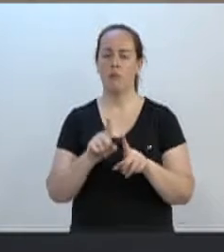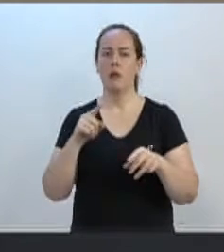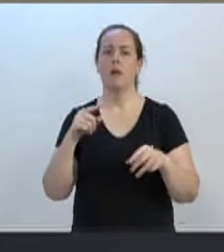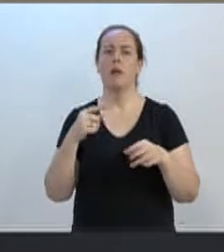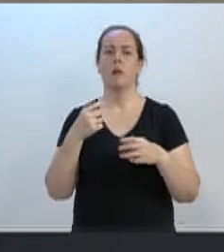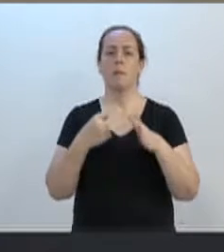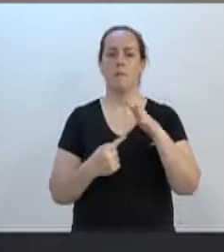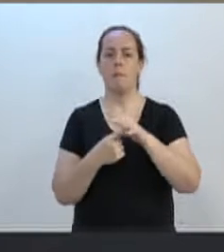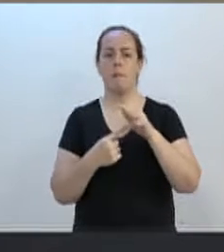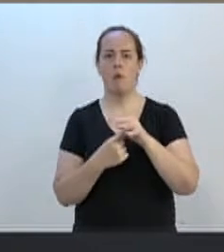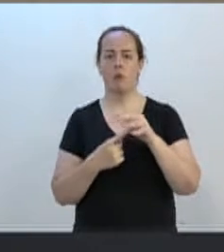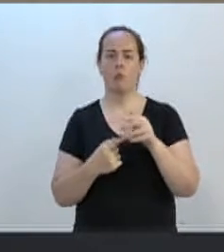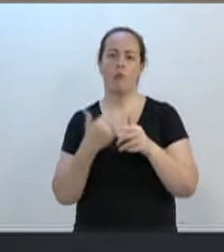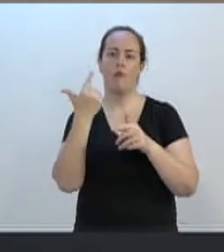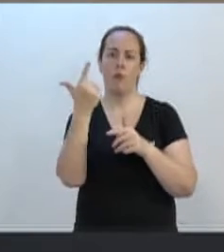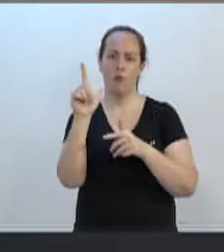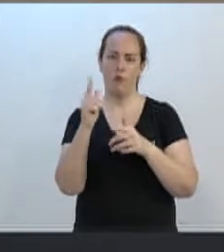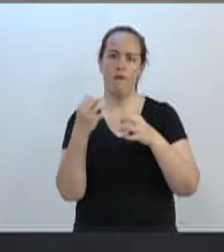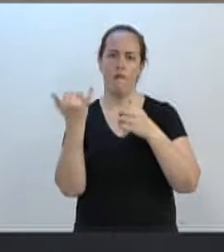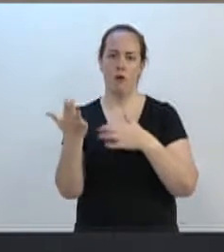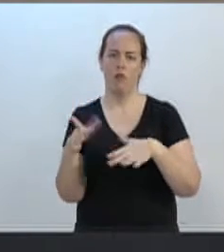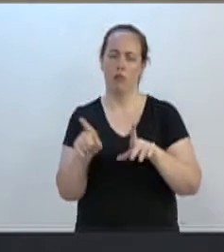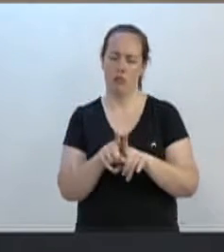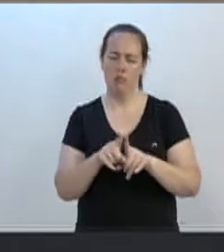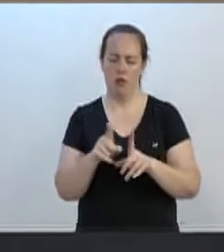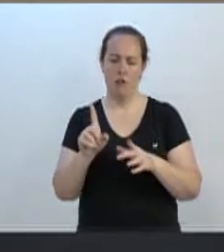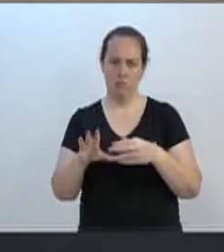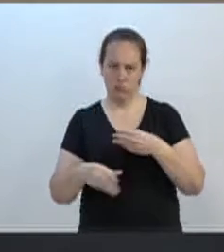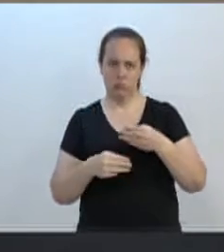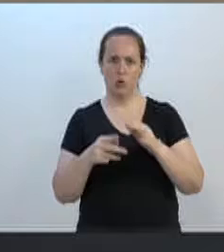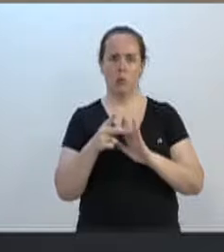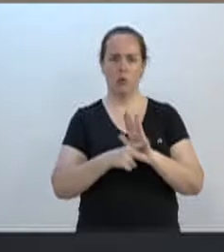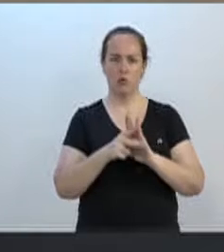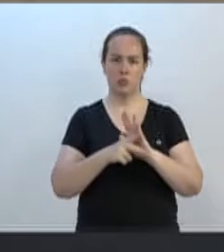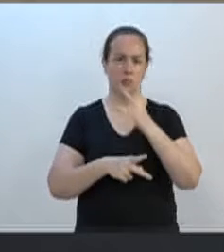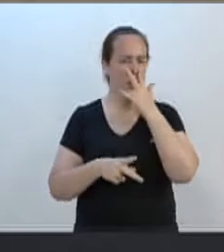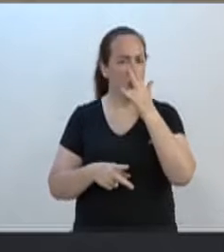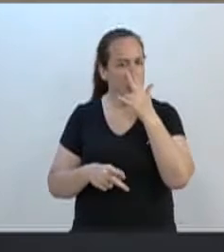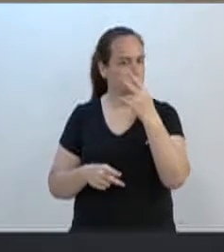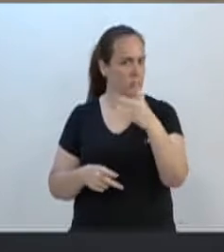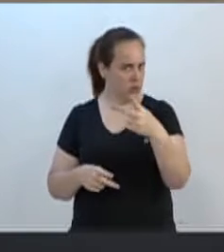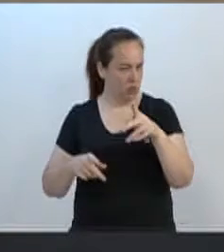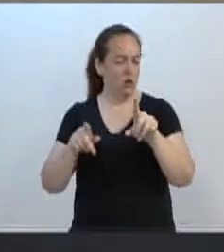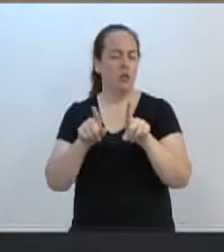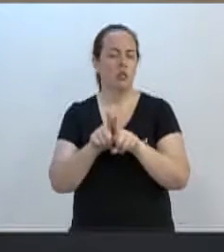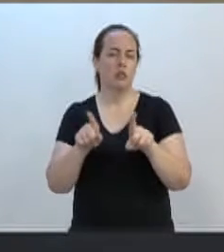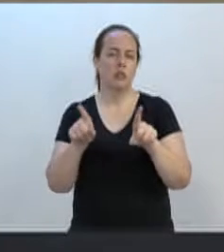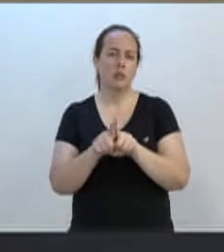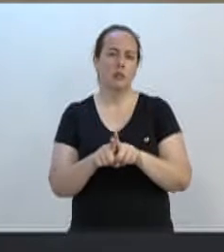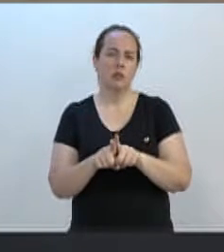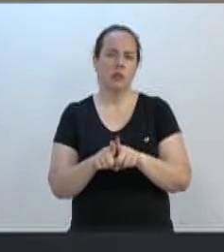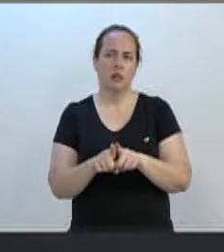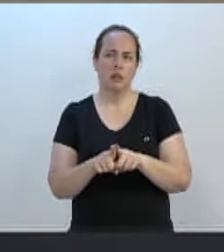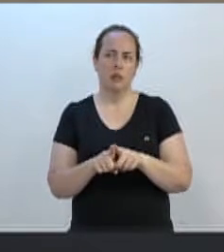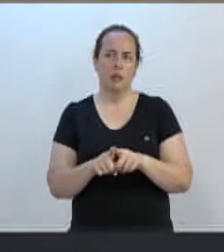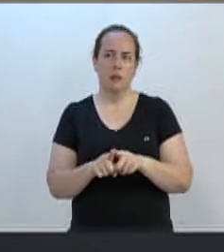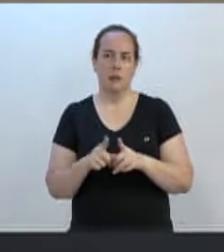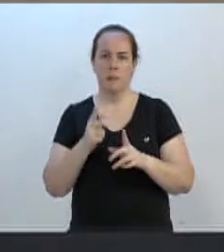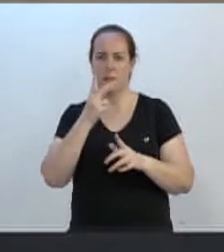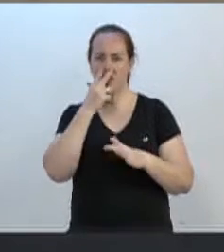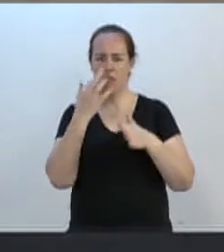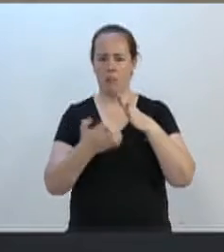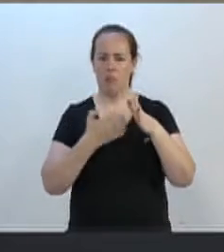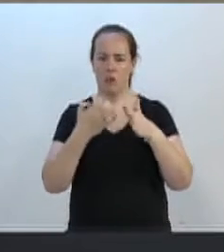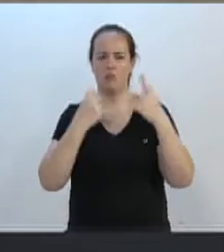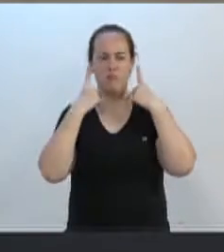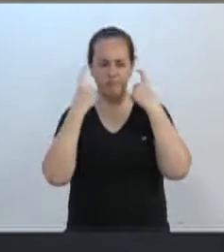ônibus com segurança. É mais um projeto muito parecido com o seu, mas que também parece que a empresa faz questão